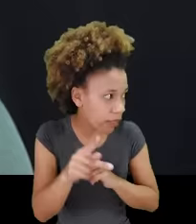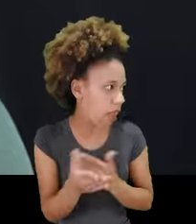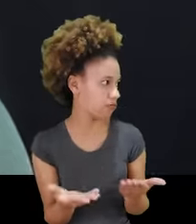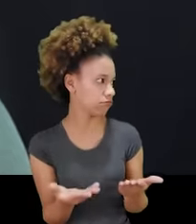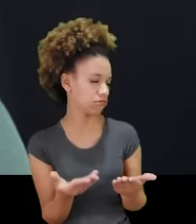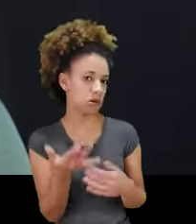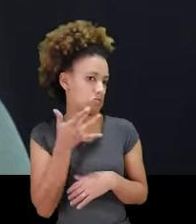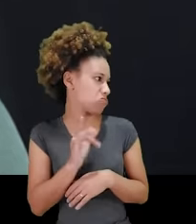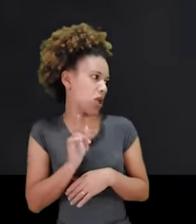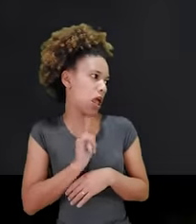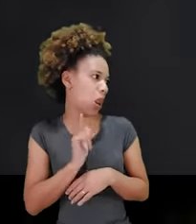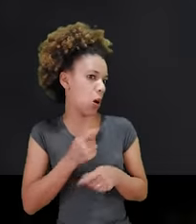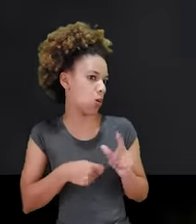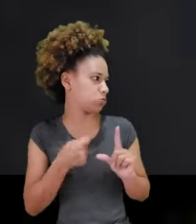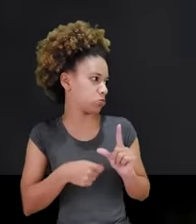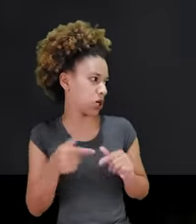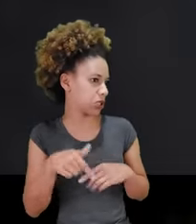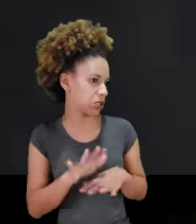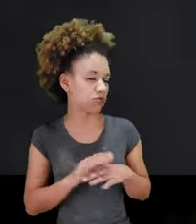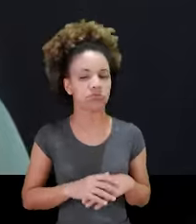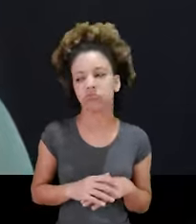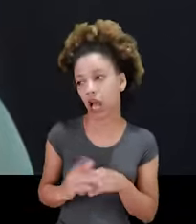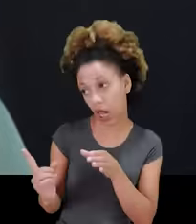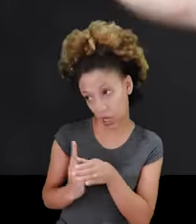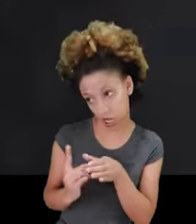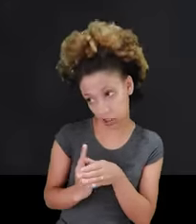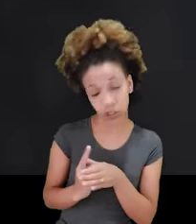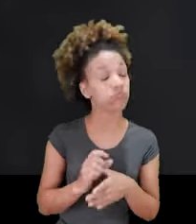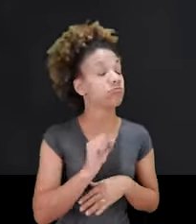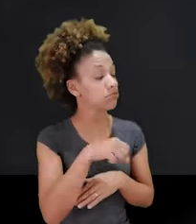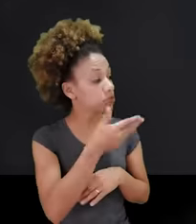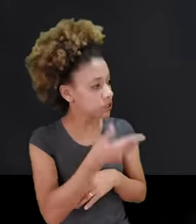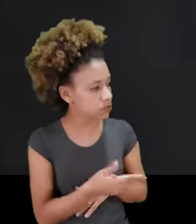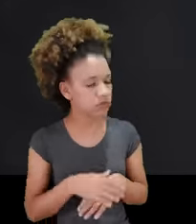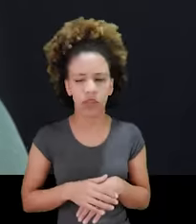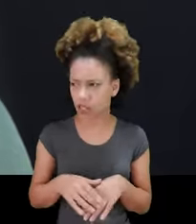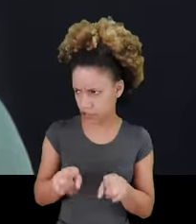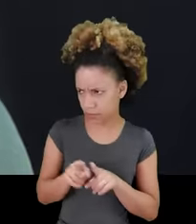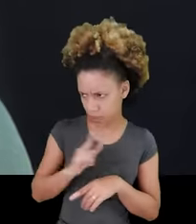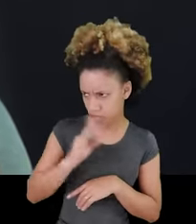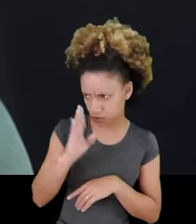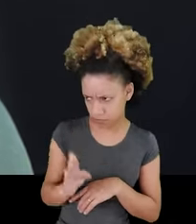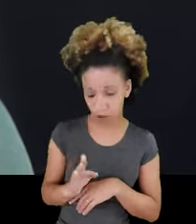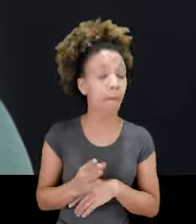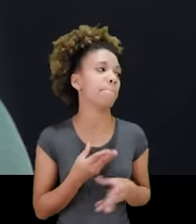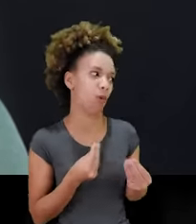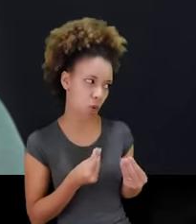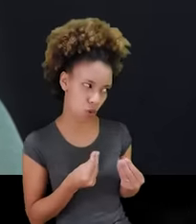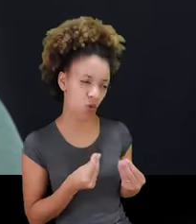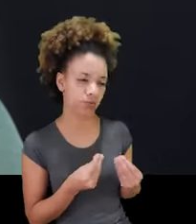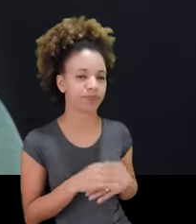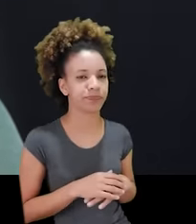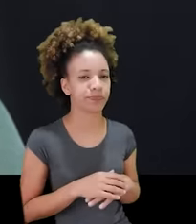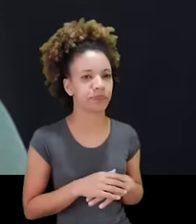sentido. É assim, não sei como é que é aqui. Aqui no Brasil, funciona assim, chama-se clientes. Precisam de clientes. É uma coisa... Existe também no Brasil? Tá, clientes. Muito. Aí eu